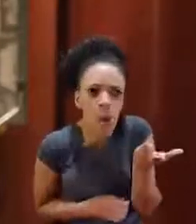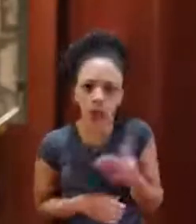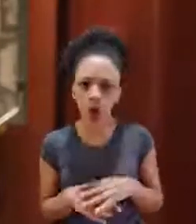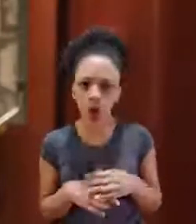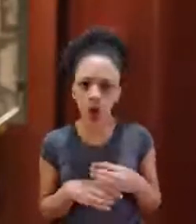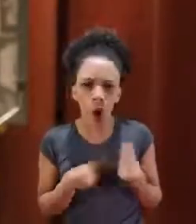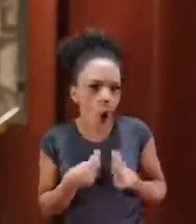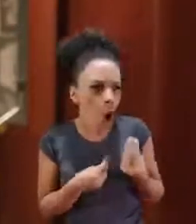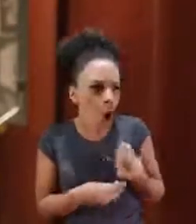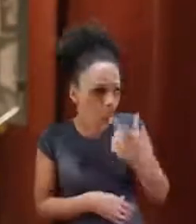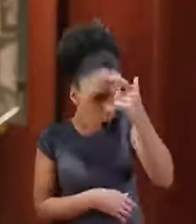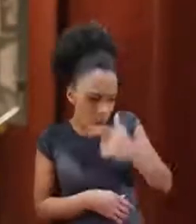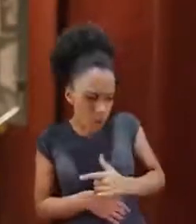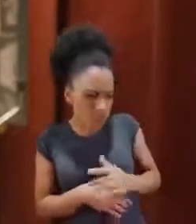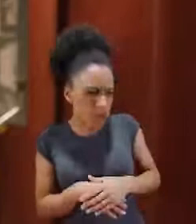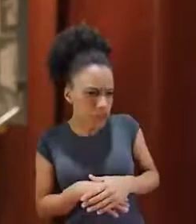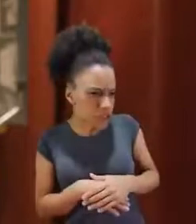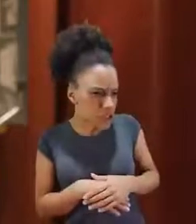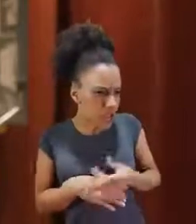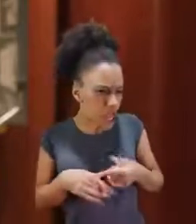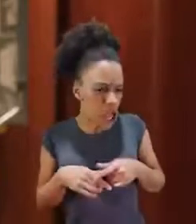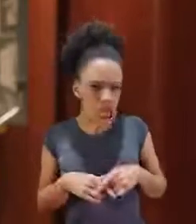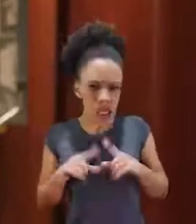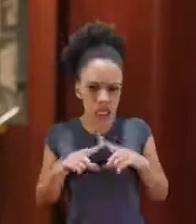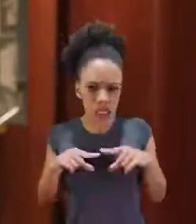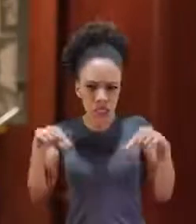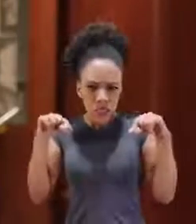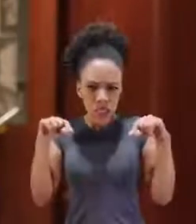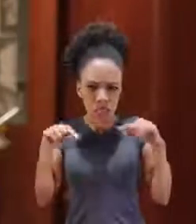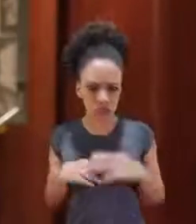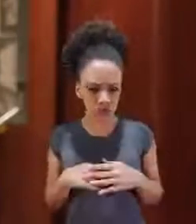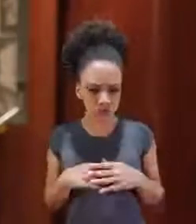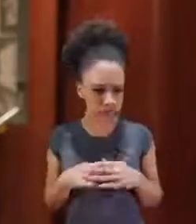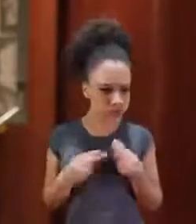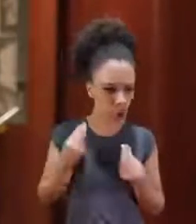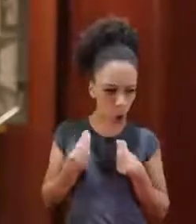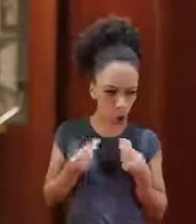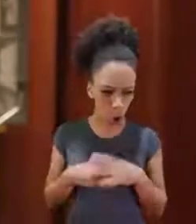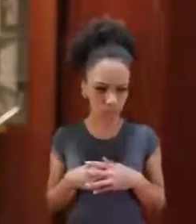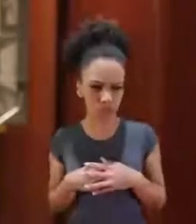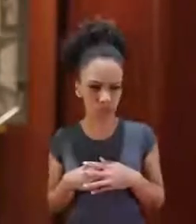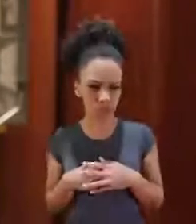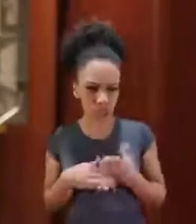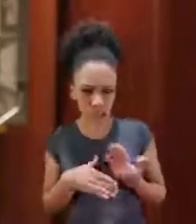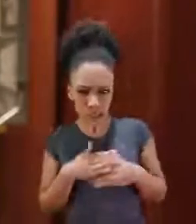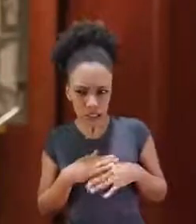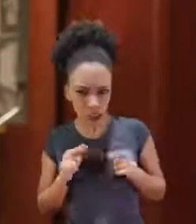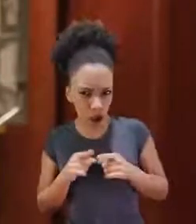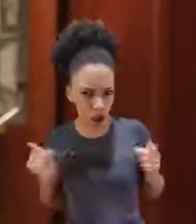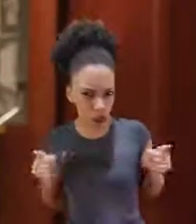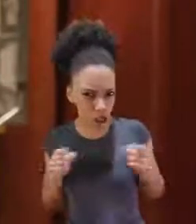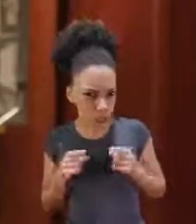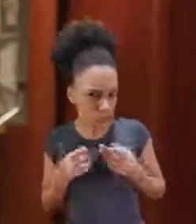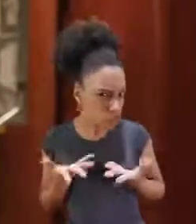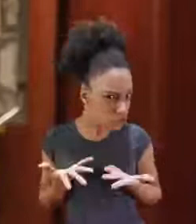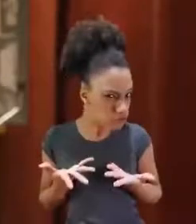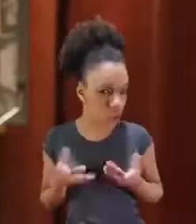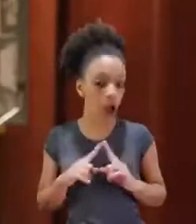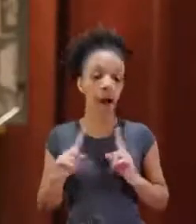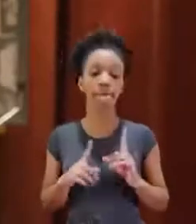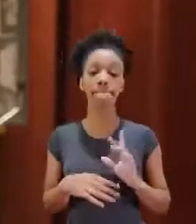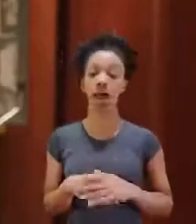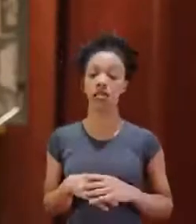corpo ficou assim claro que que tem embaixo daquela calcinha será que é grande da camada de comer porque tem essas perguntas de todas E aí a